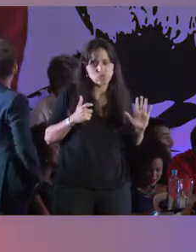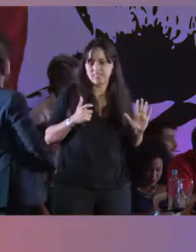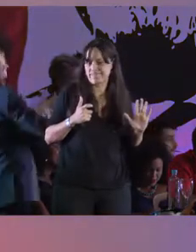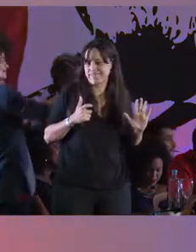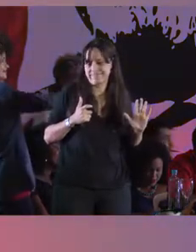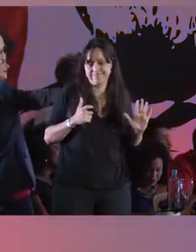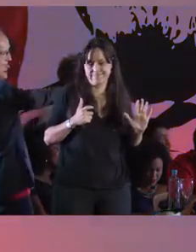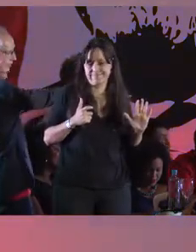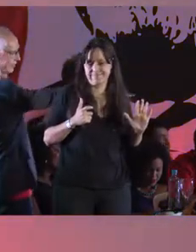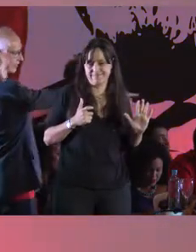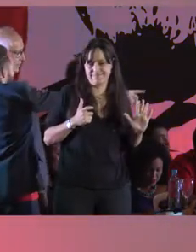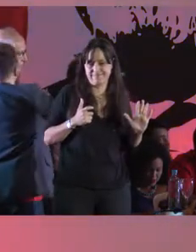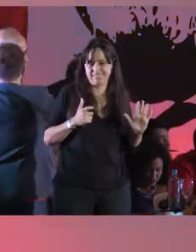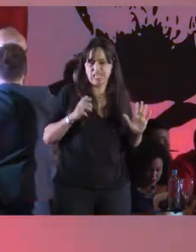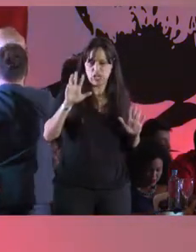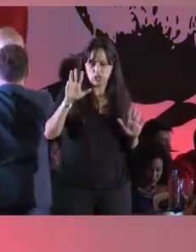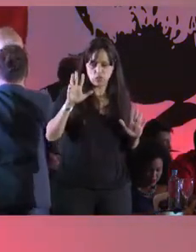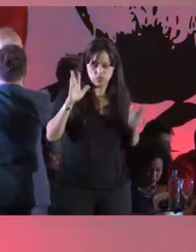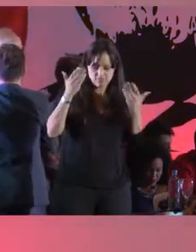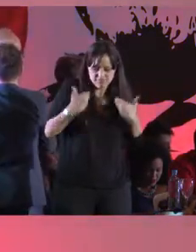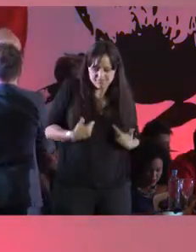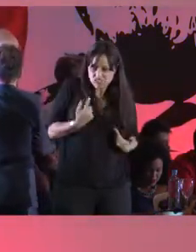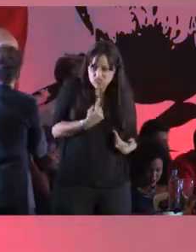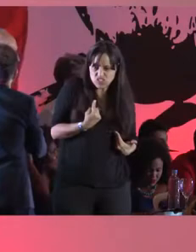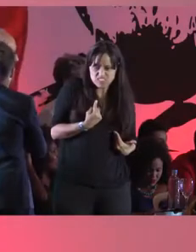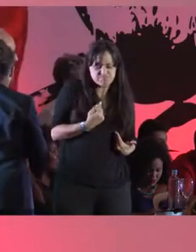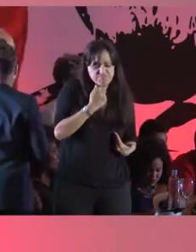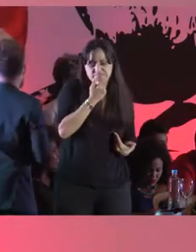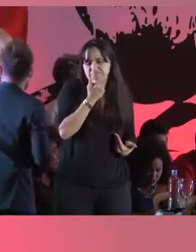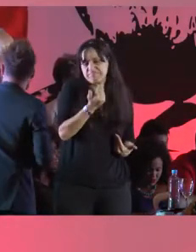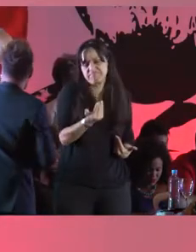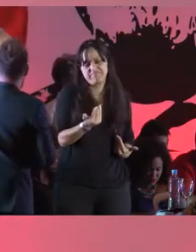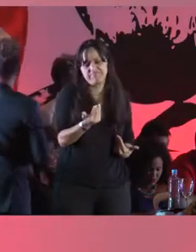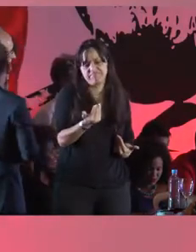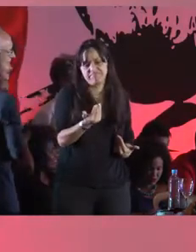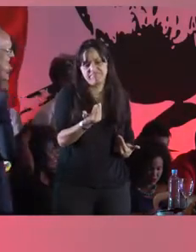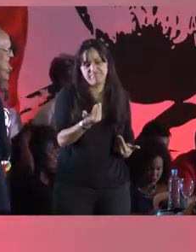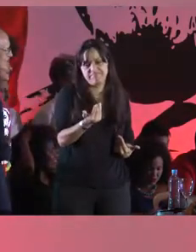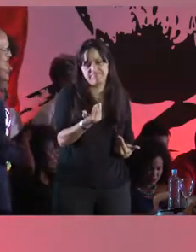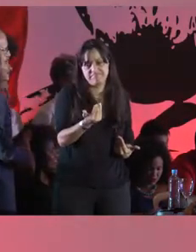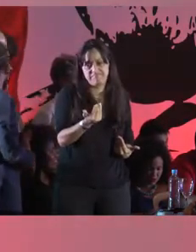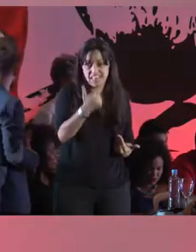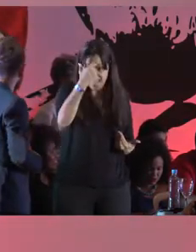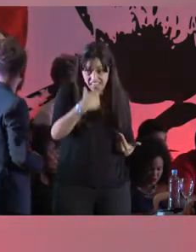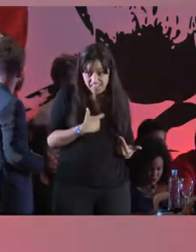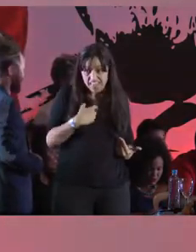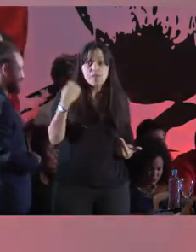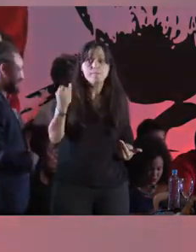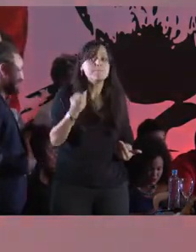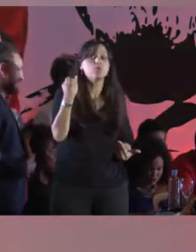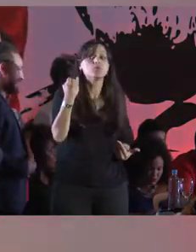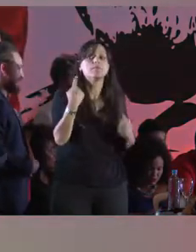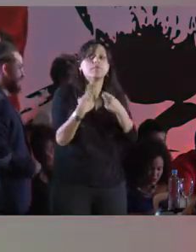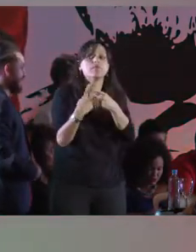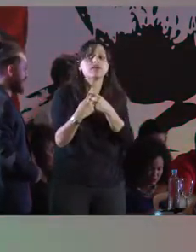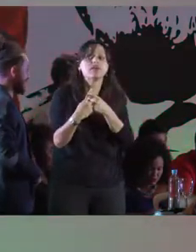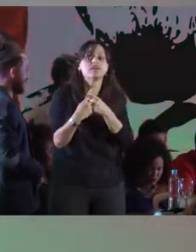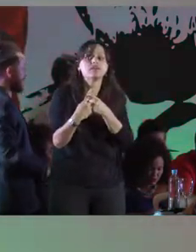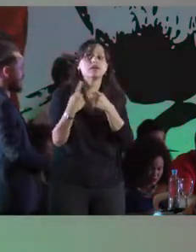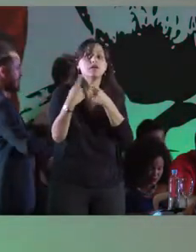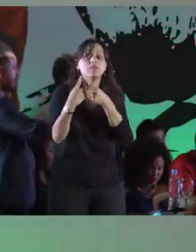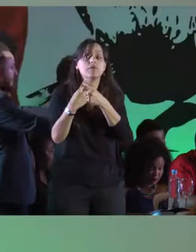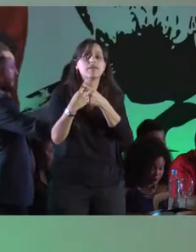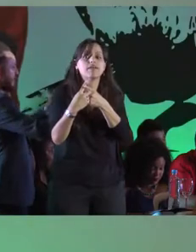O Lula não significa nada sozinho. O Lula só tem alguma importância porque nesse